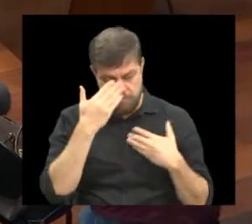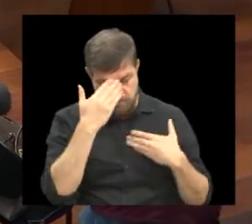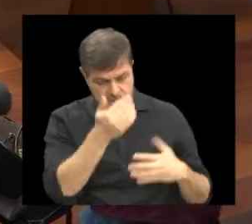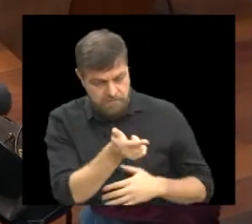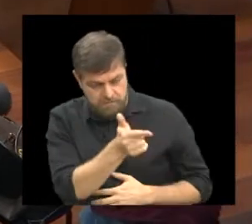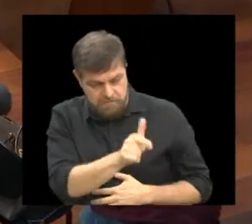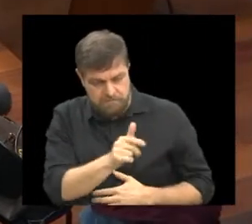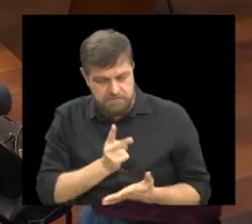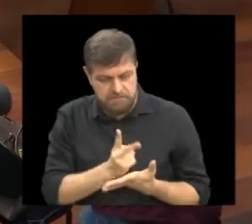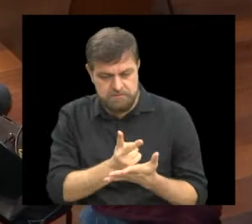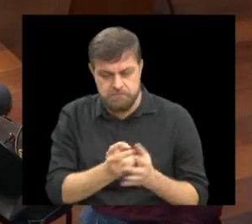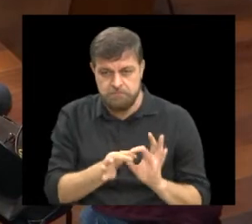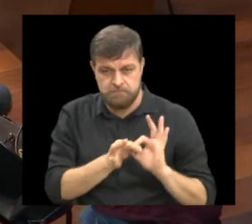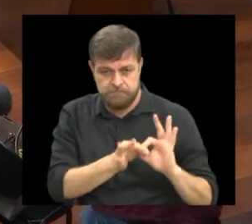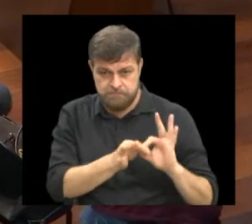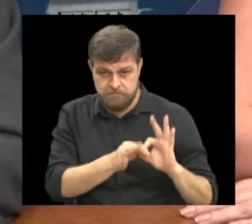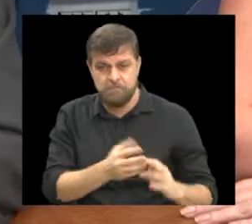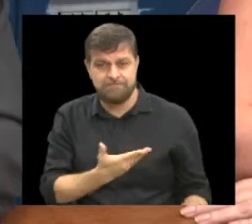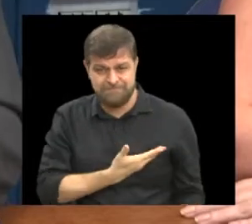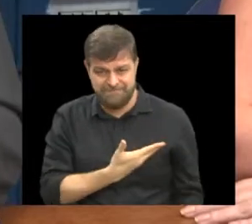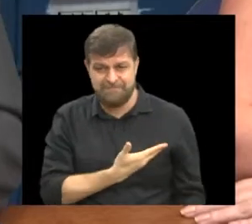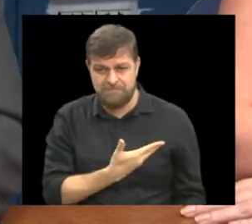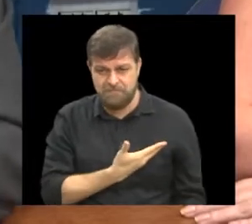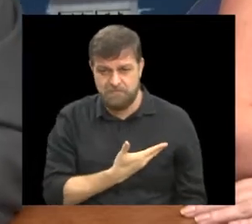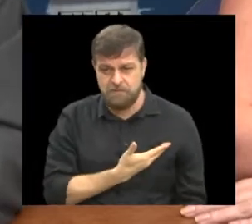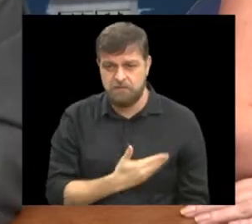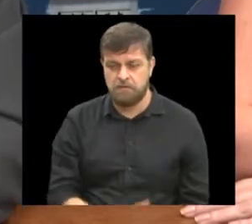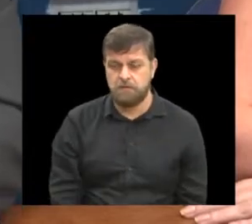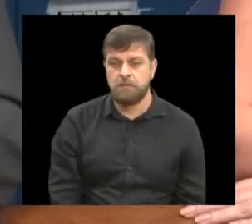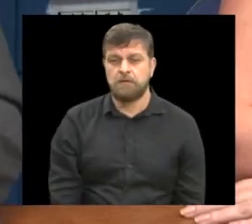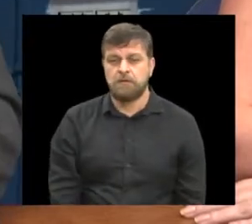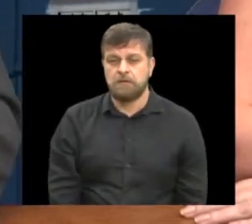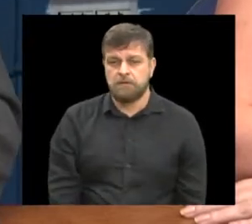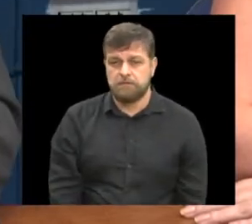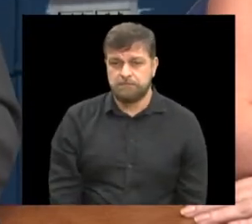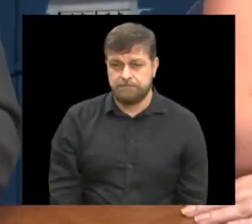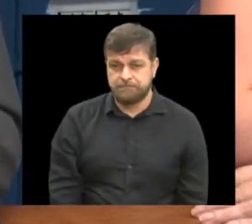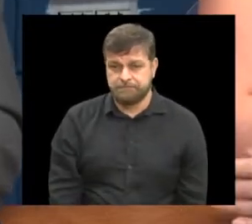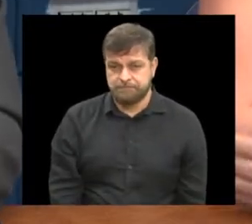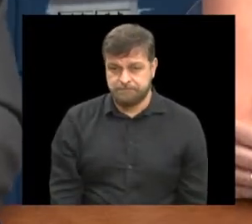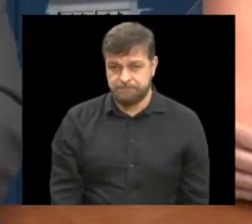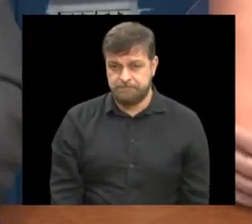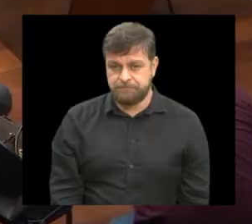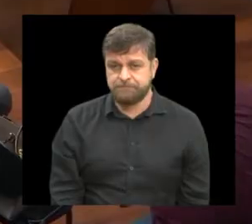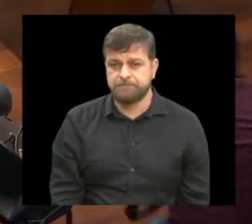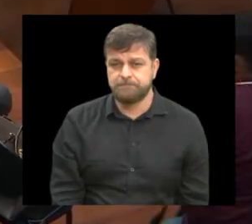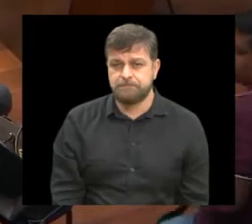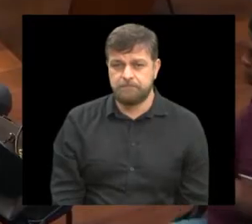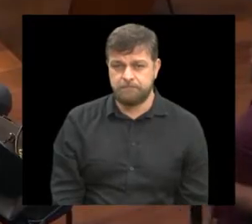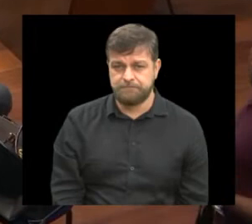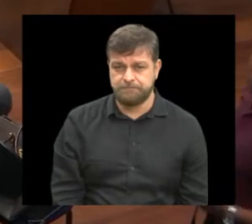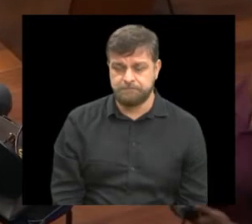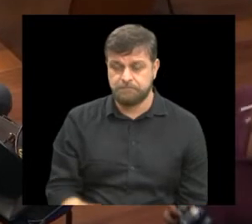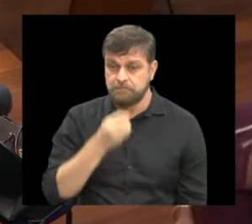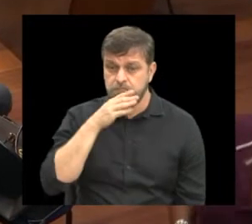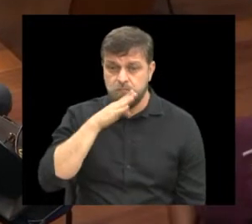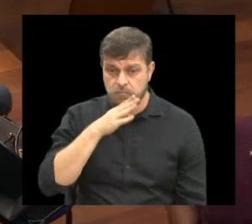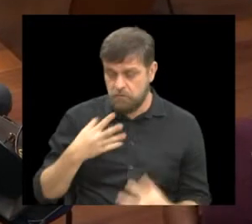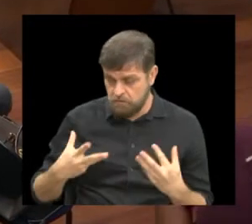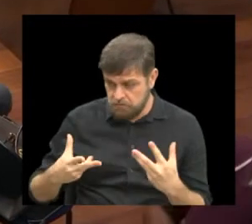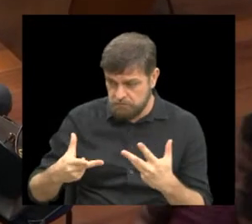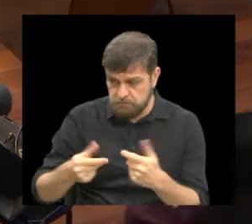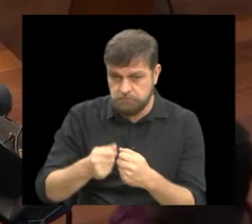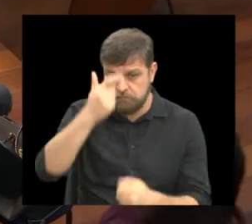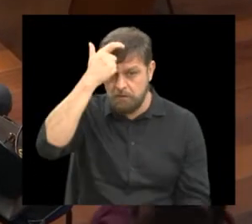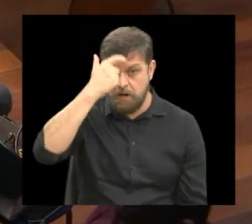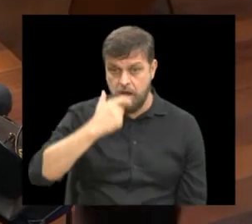sempre parceiro e, além disso, é um grande amigo, viu, Ana, Cris? Por favor, agora, Ana. Boa tarde a todos, eu